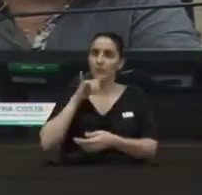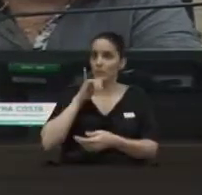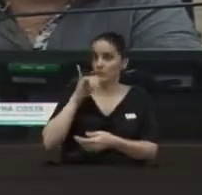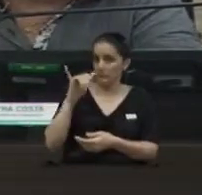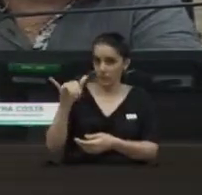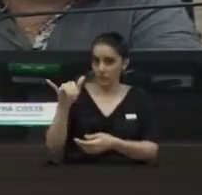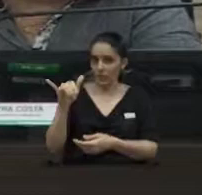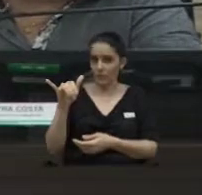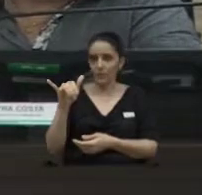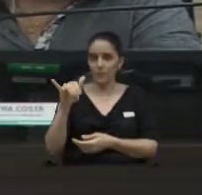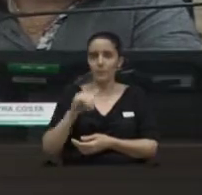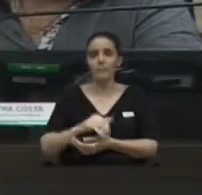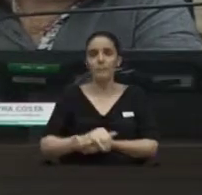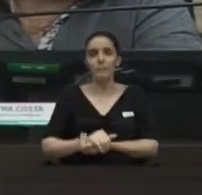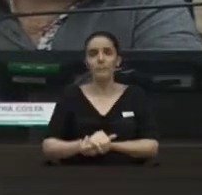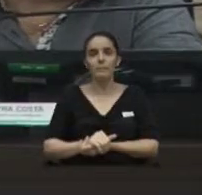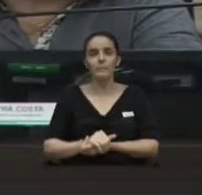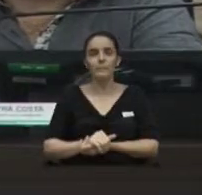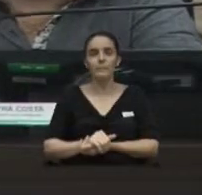que